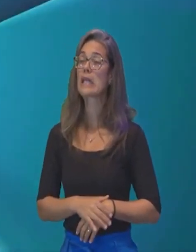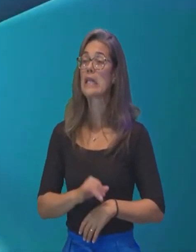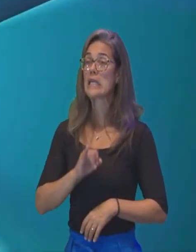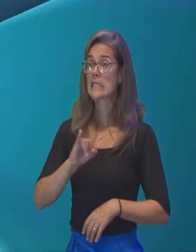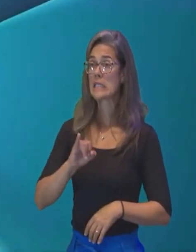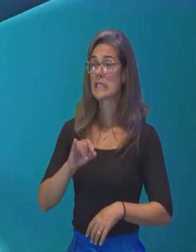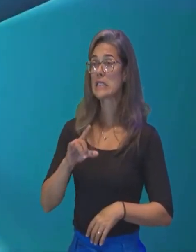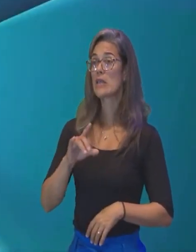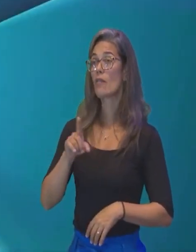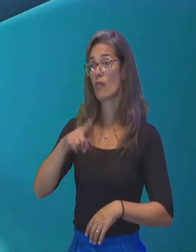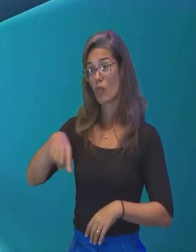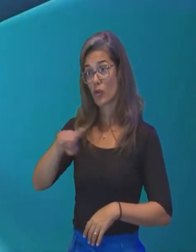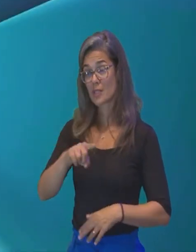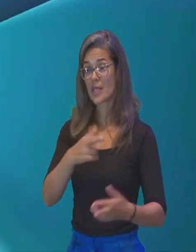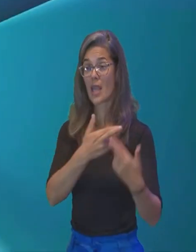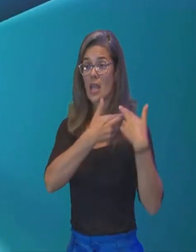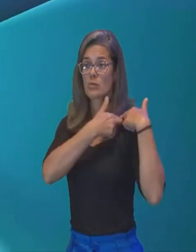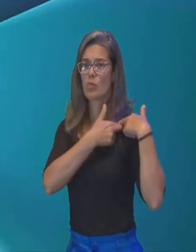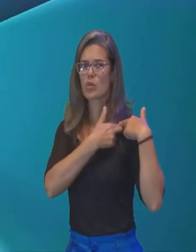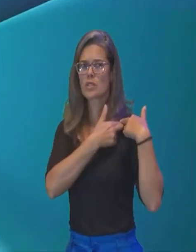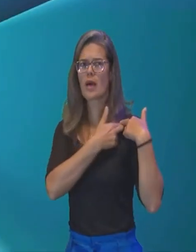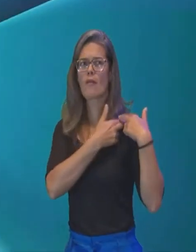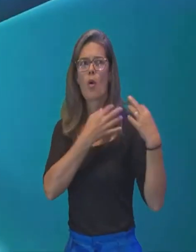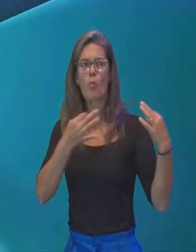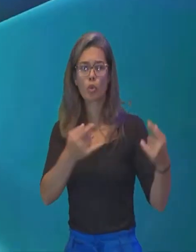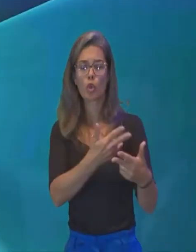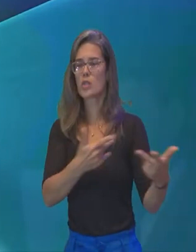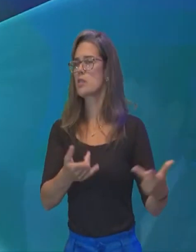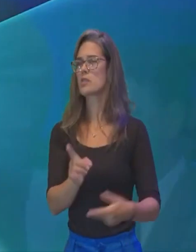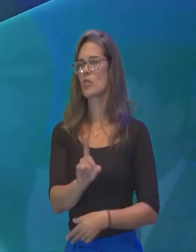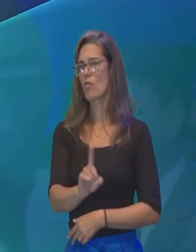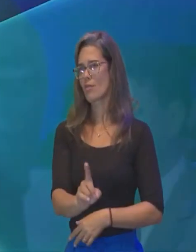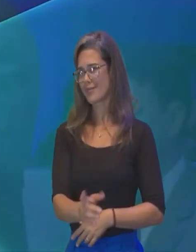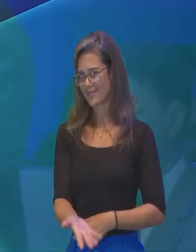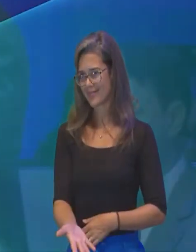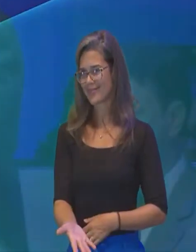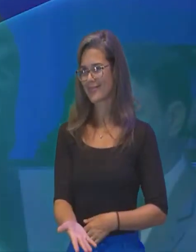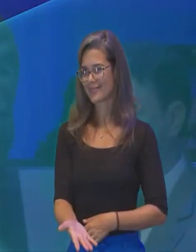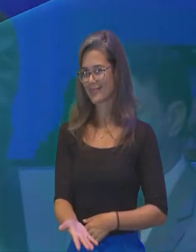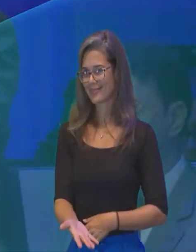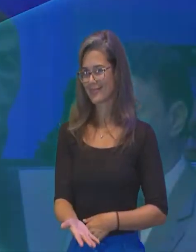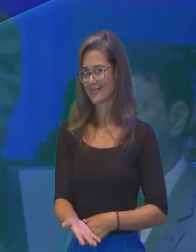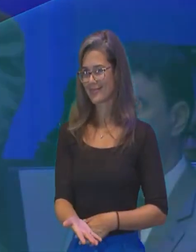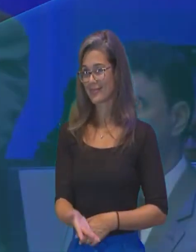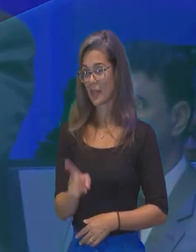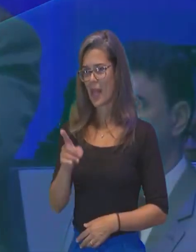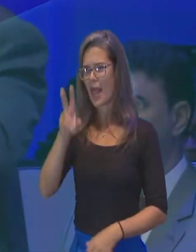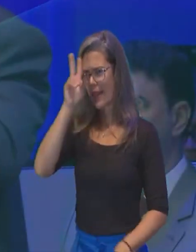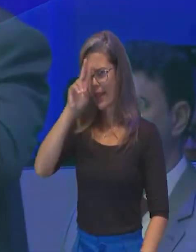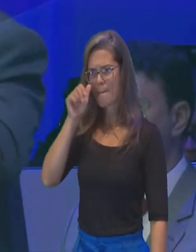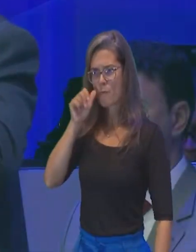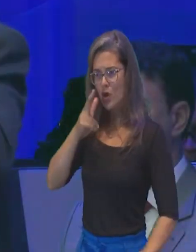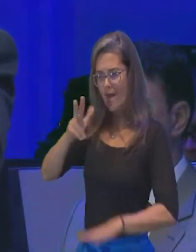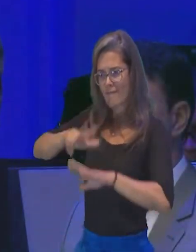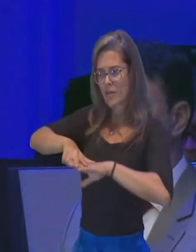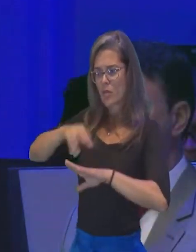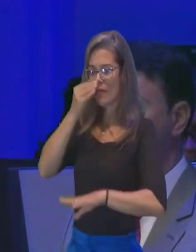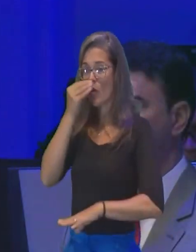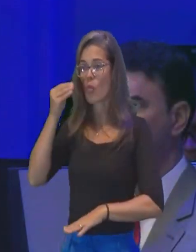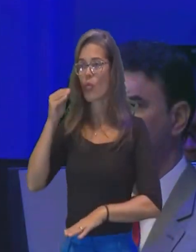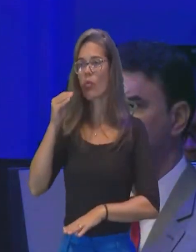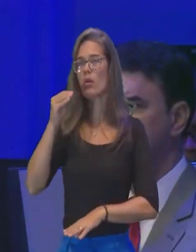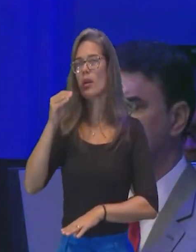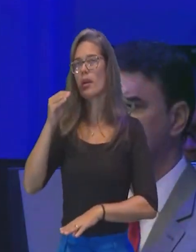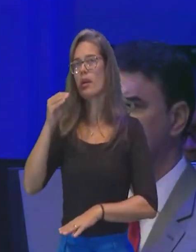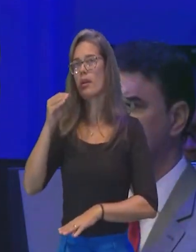por você. Lembre-se que a viúva culpou Elias pela morte do seu filho, mas Elias não foi o culpado